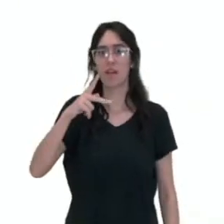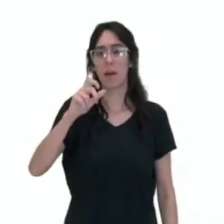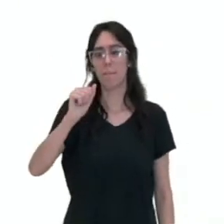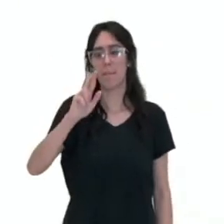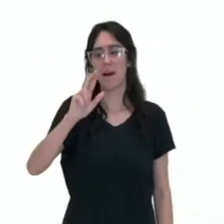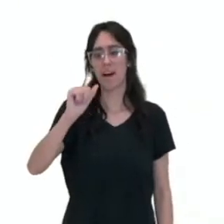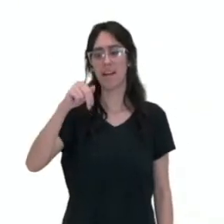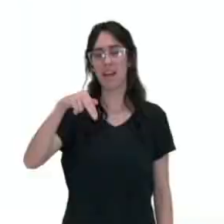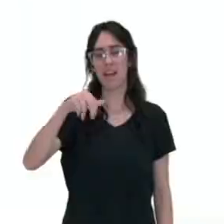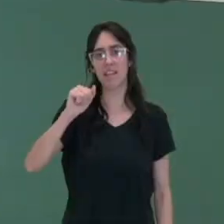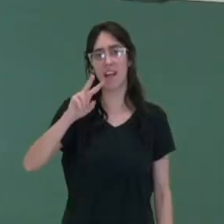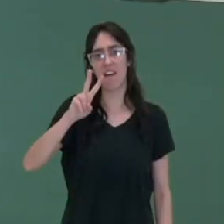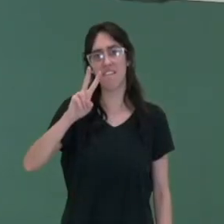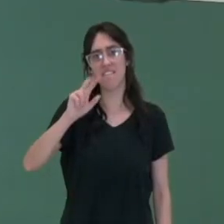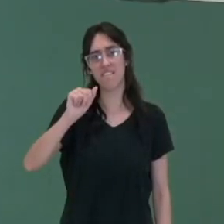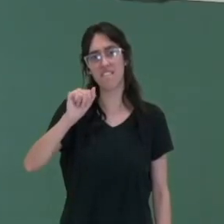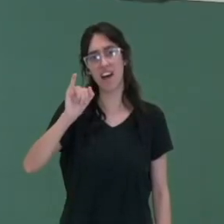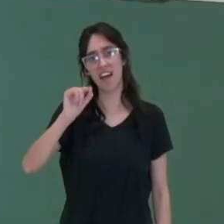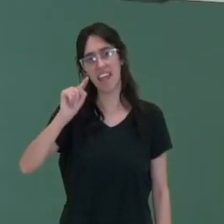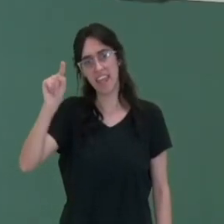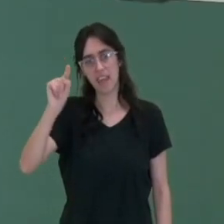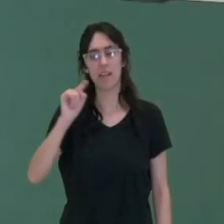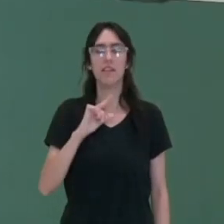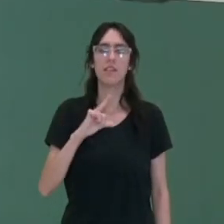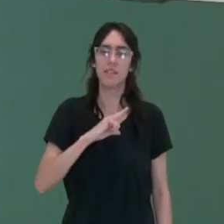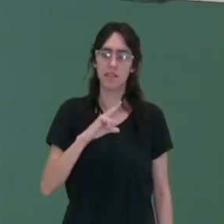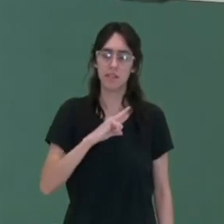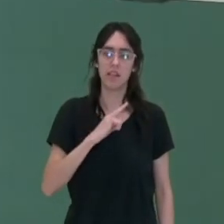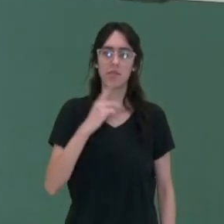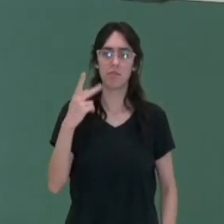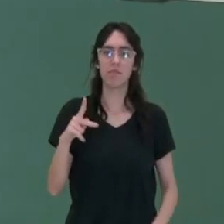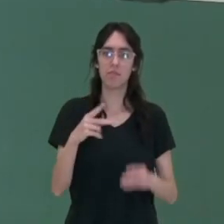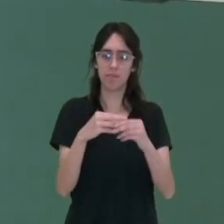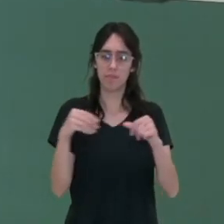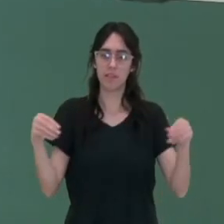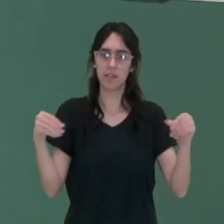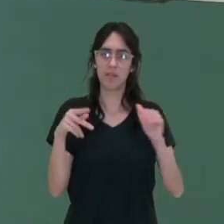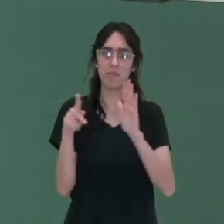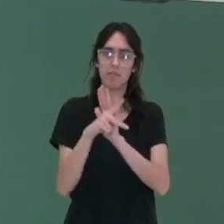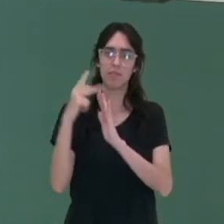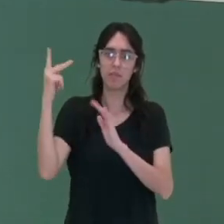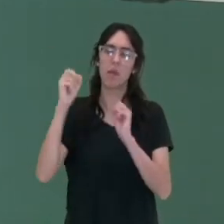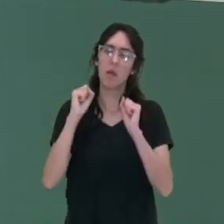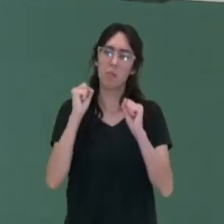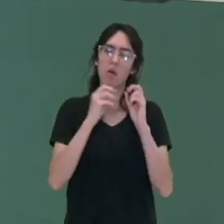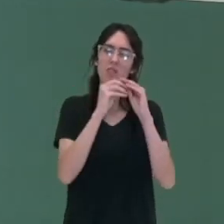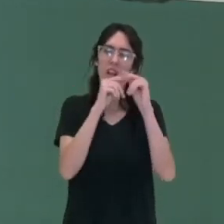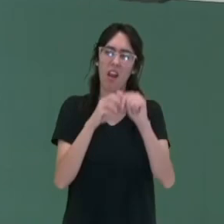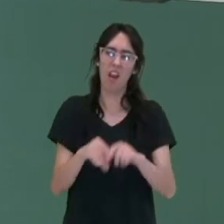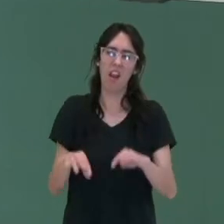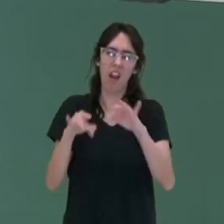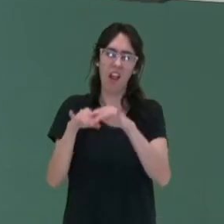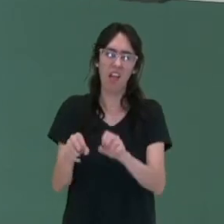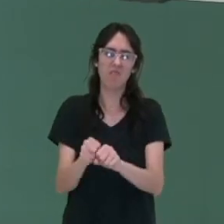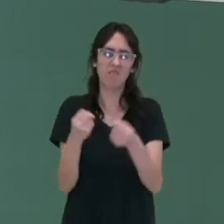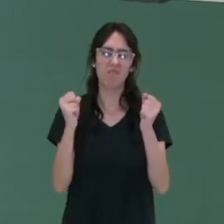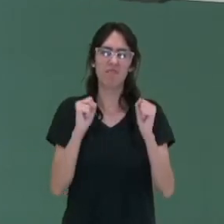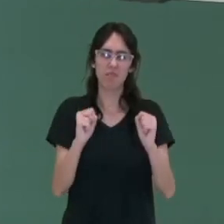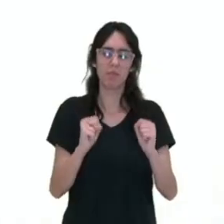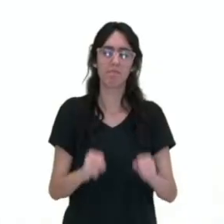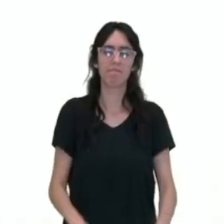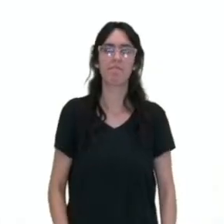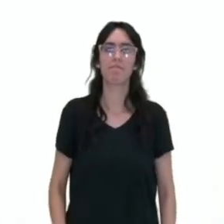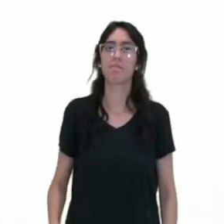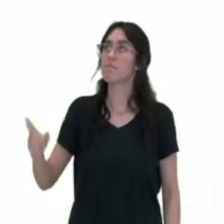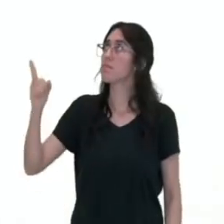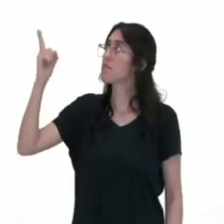que também, em função dessas características, é um tipo de solo bastante suscetível à erosão. Nitossolos são solos